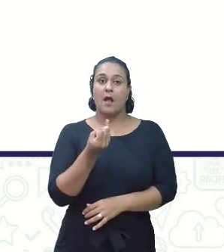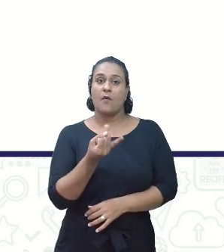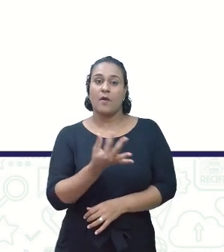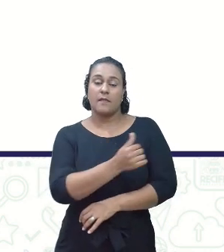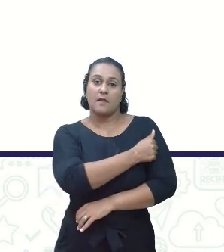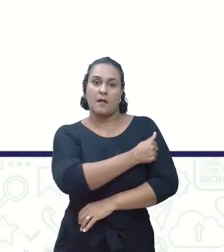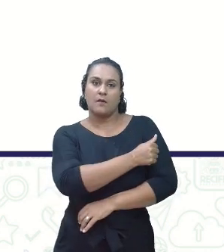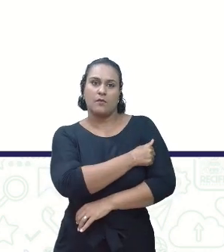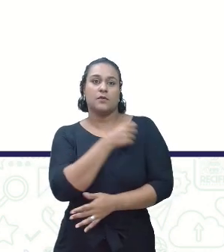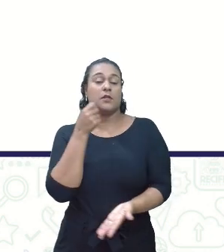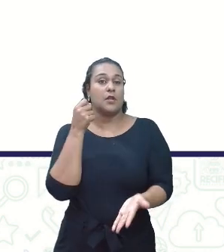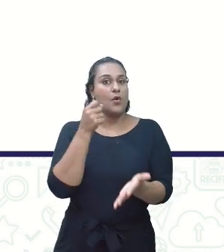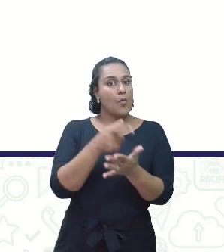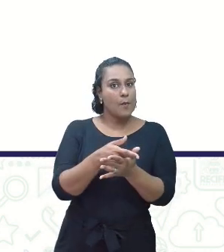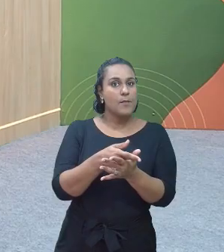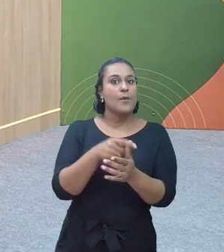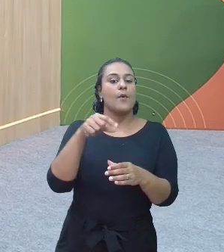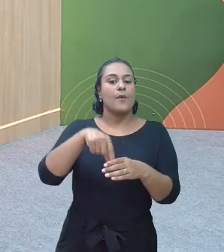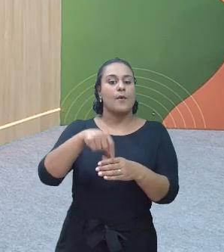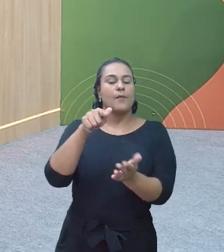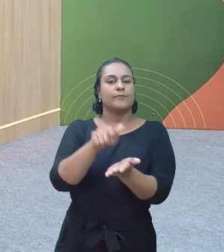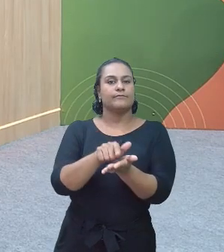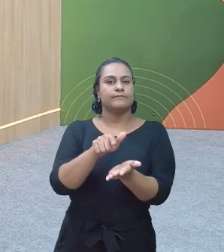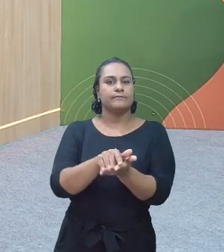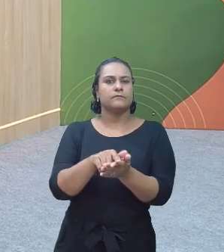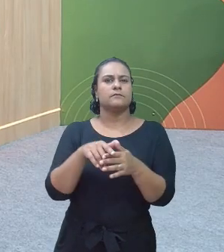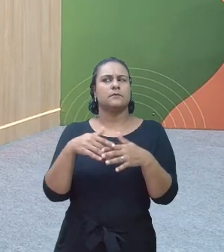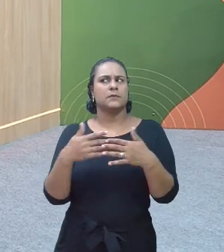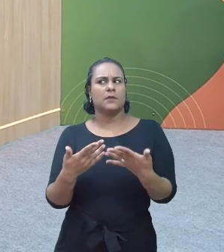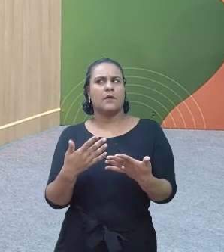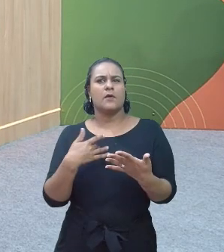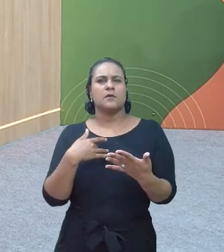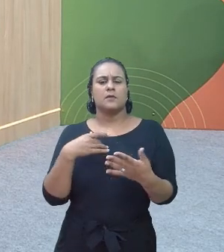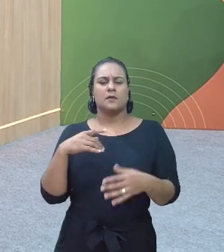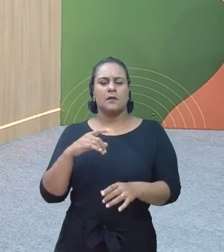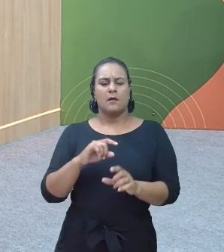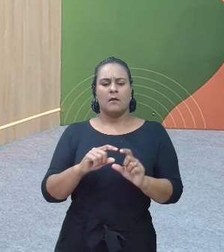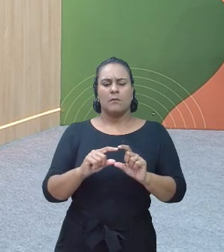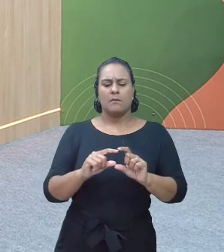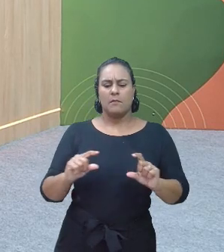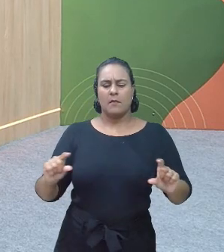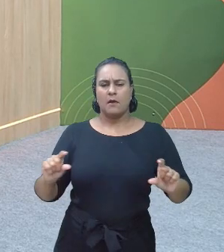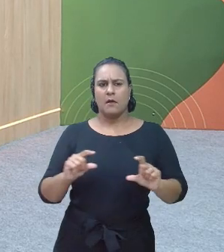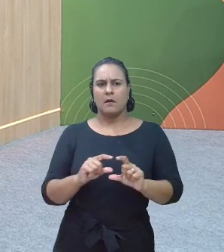determinada quantidade de bilhetes. Então, uma informação começa a conversar com a outra, né?